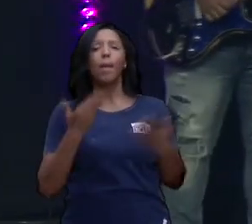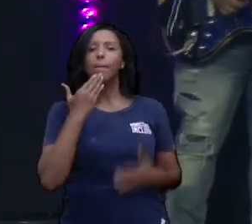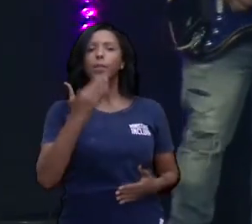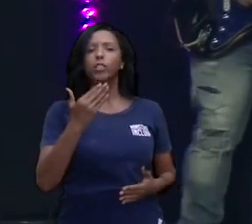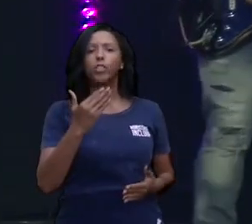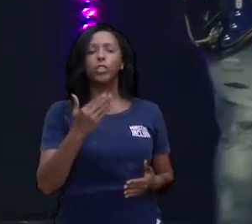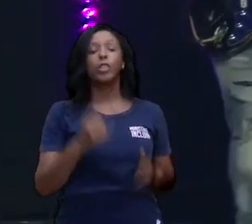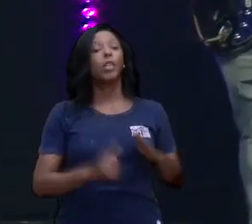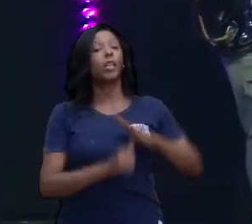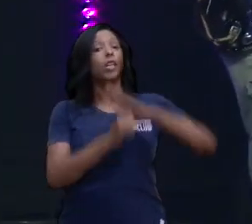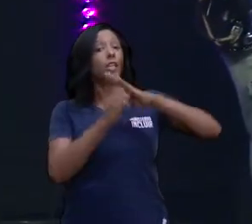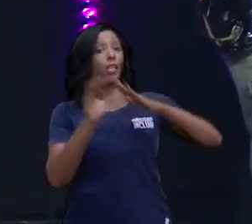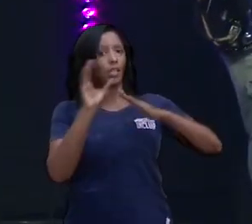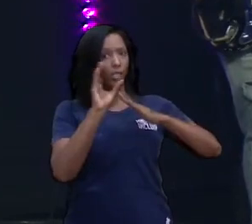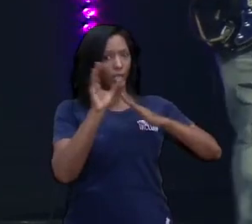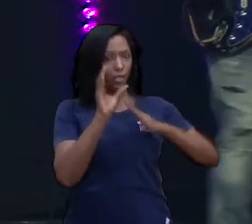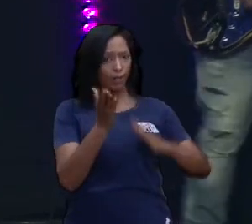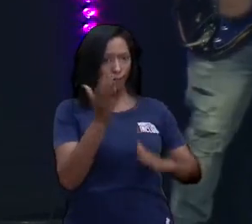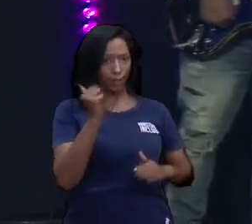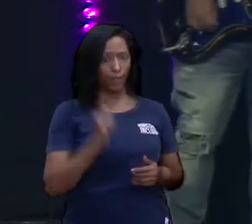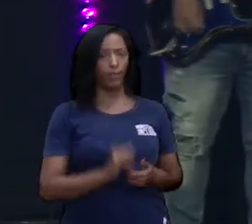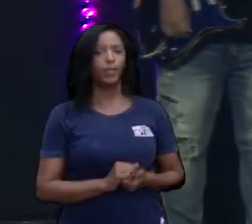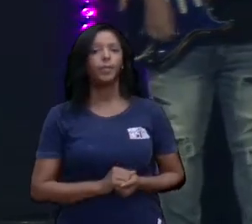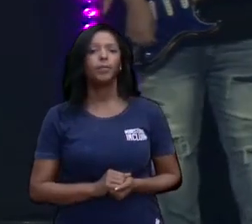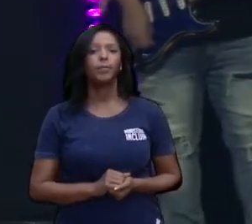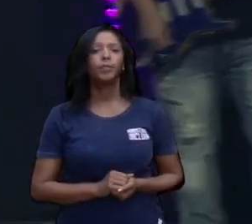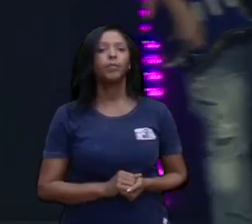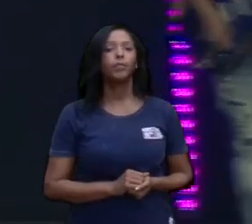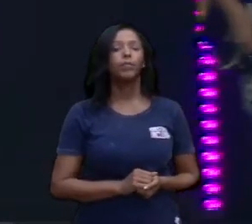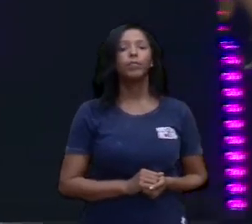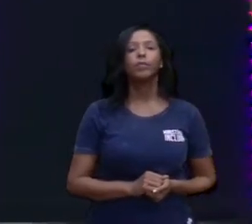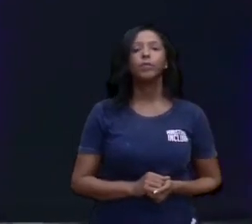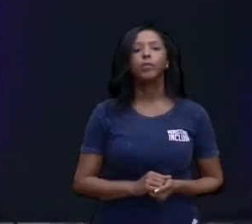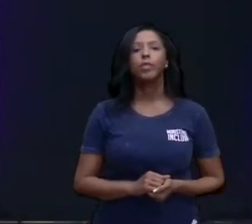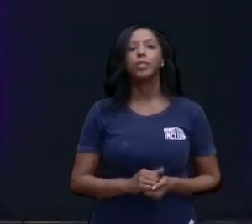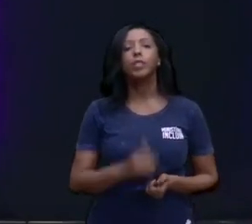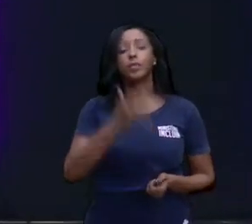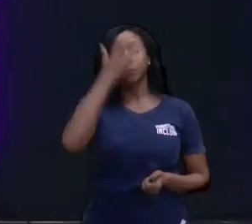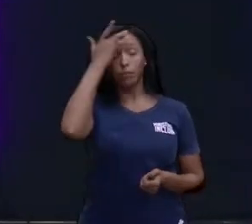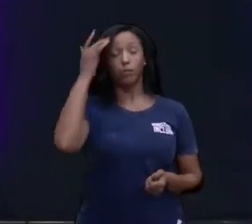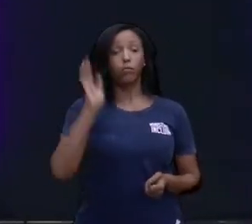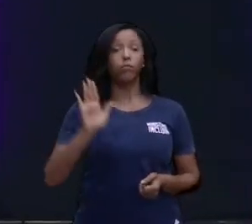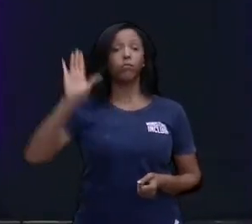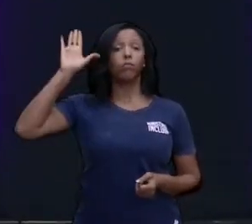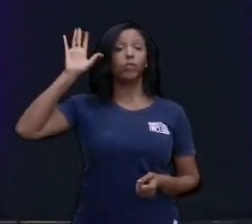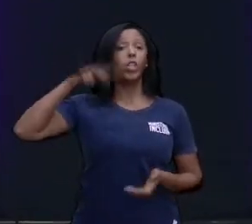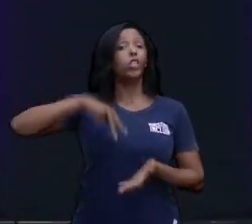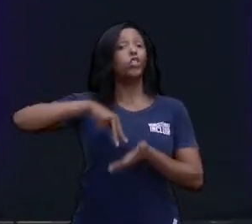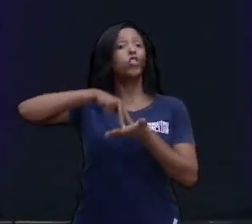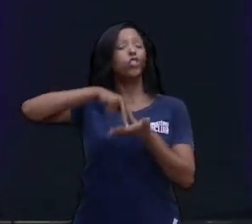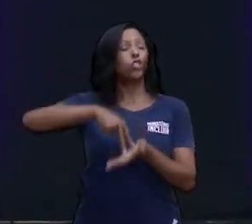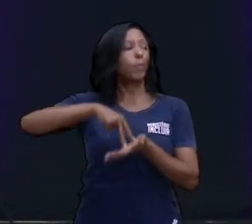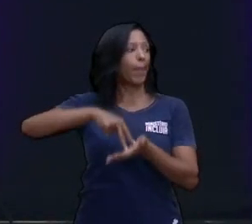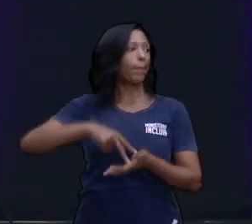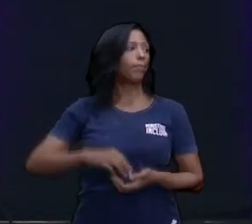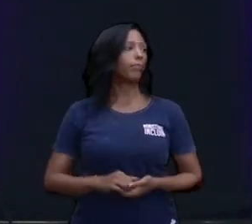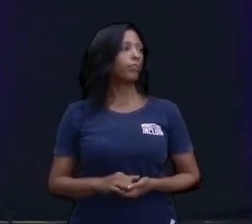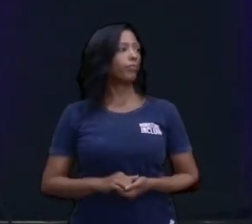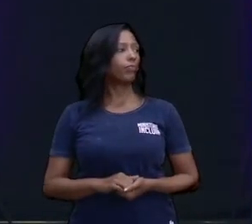célula todos eles vem aqui para frente não vão precisar todo mundo que levantou a mão por favor fica de ferro no seu lugar fica de pé Isso